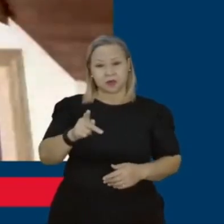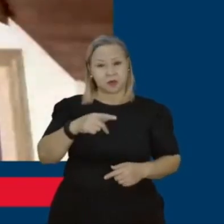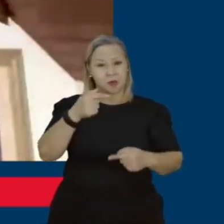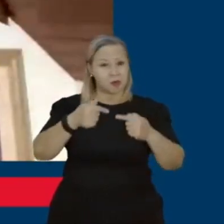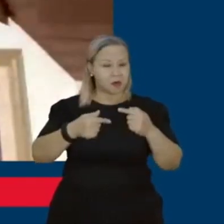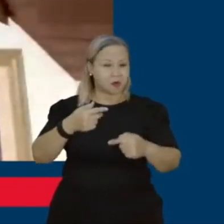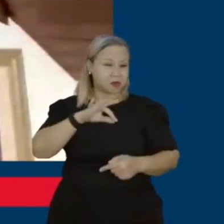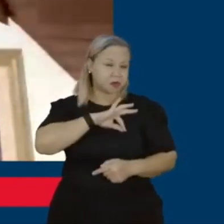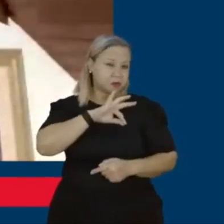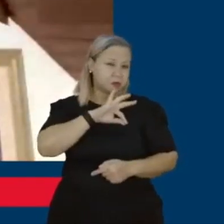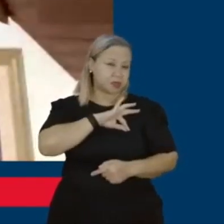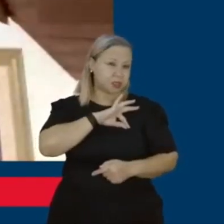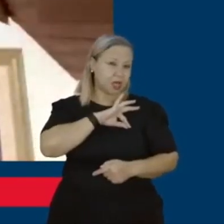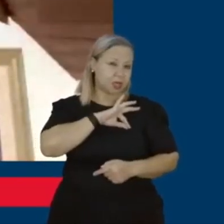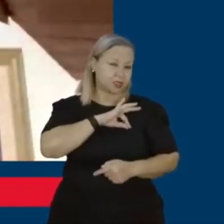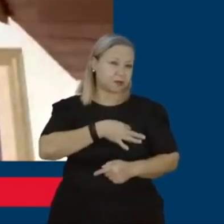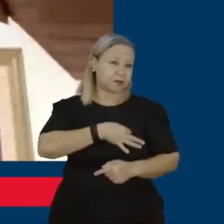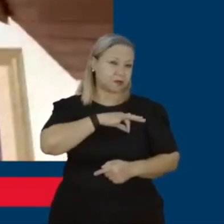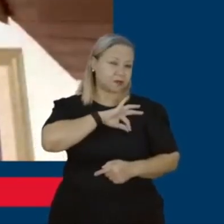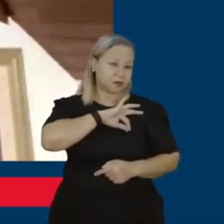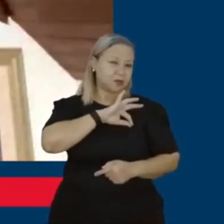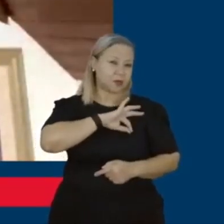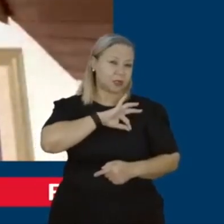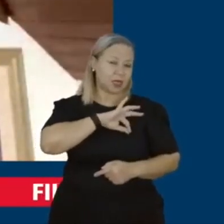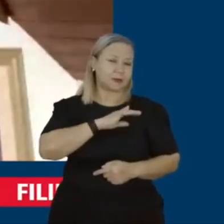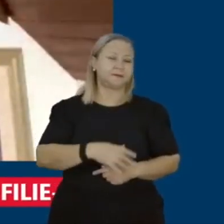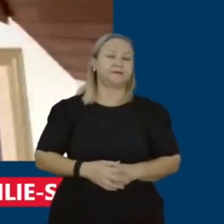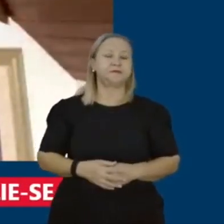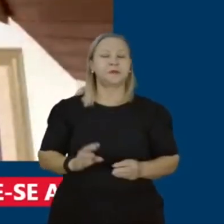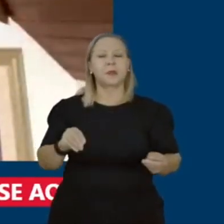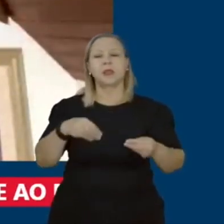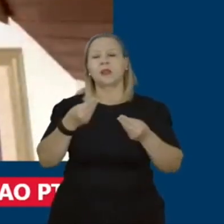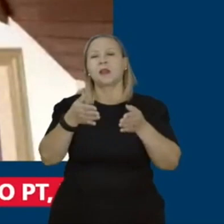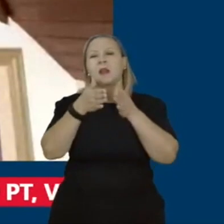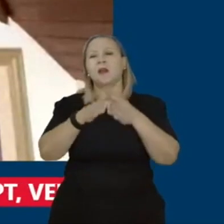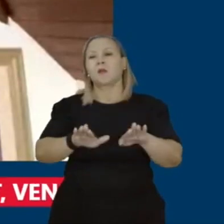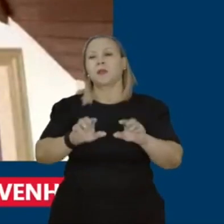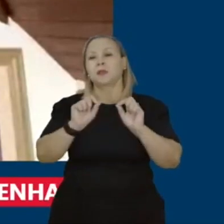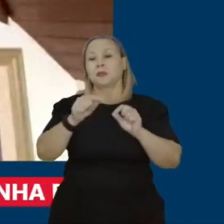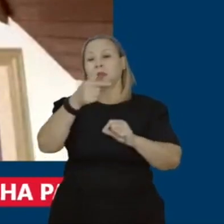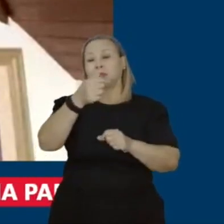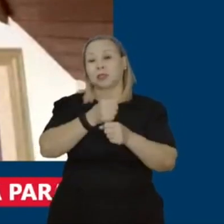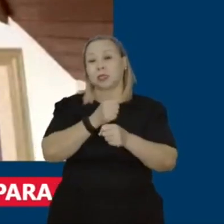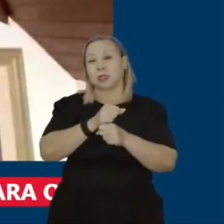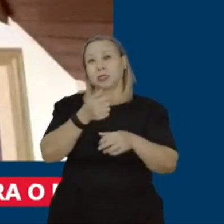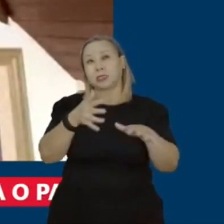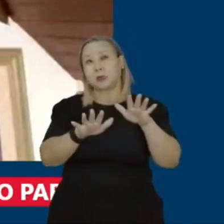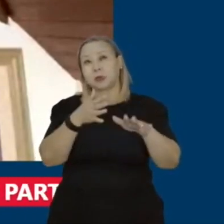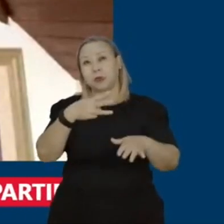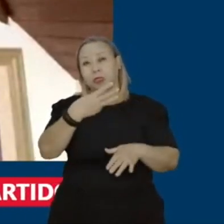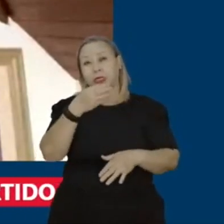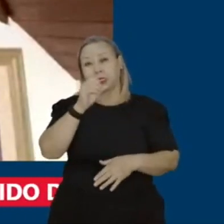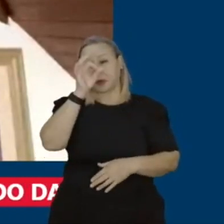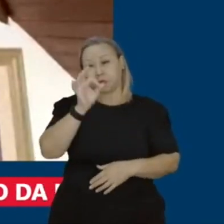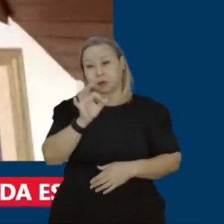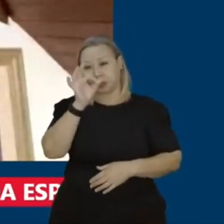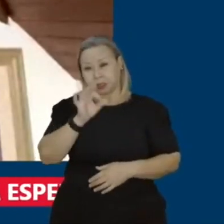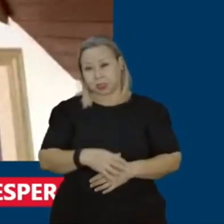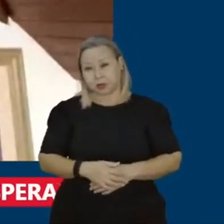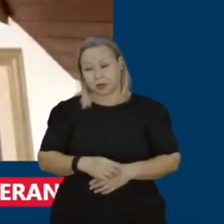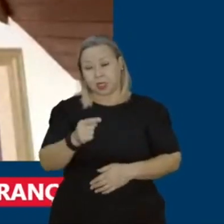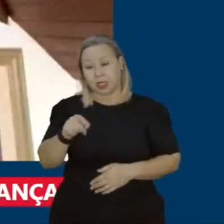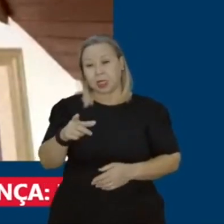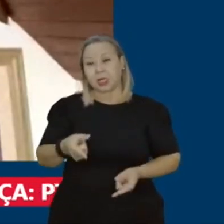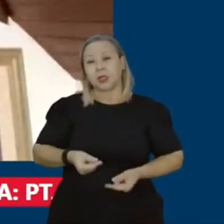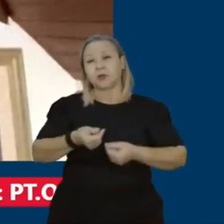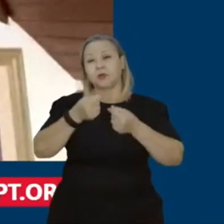ganha pouquinho. Se desse a compensação desses 7 anos, seria mais ou menos 30%. Isso